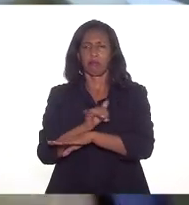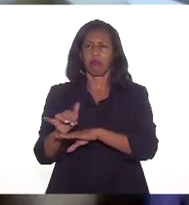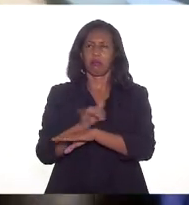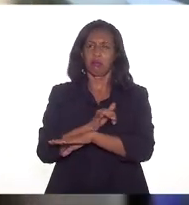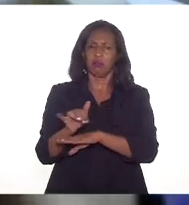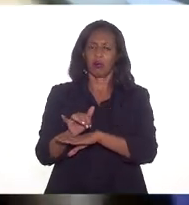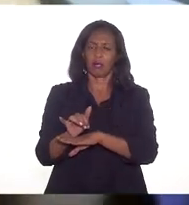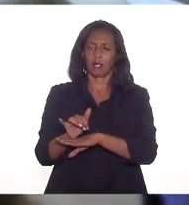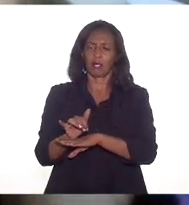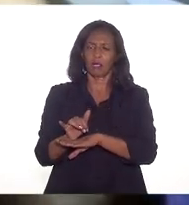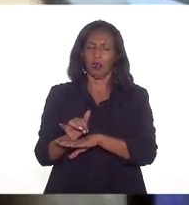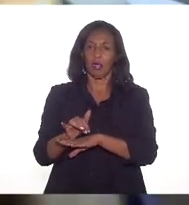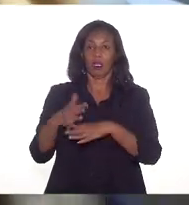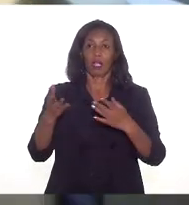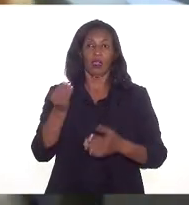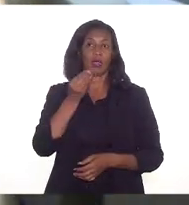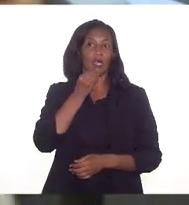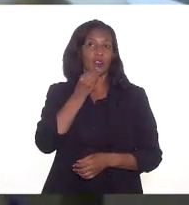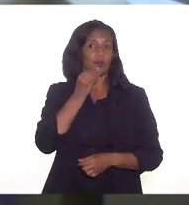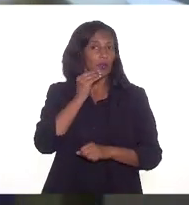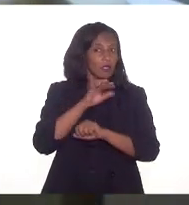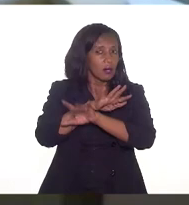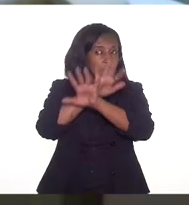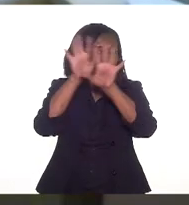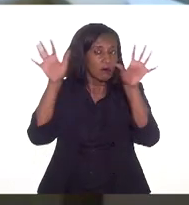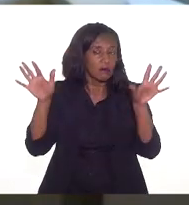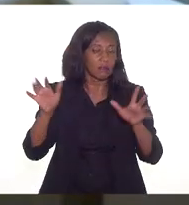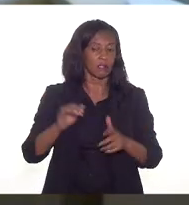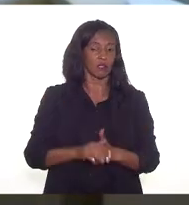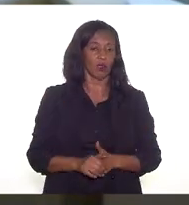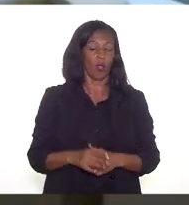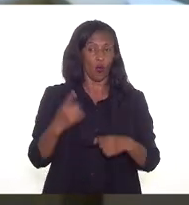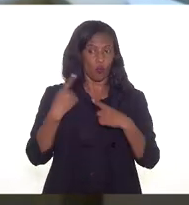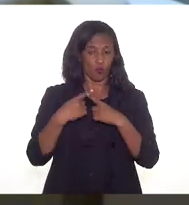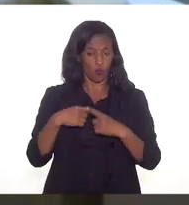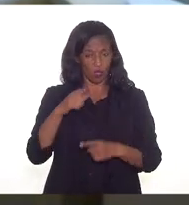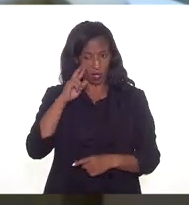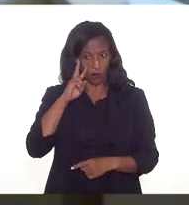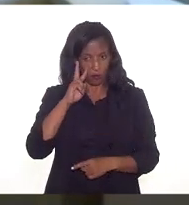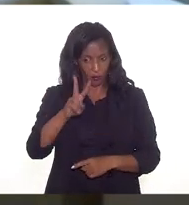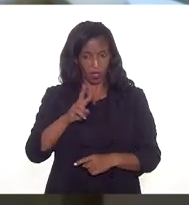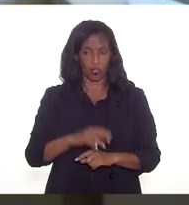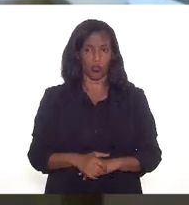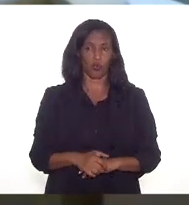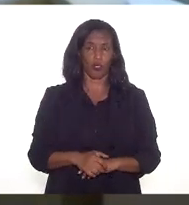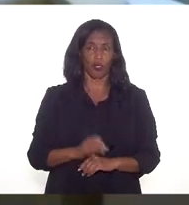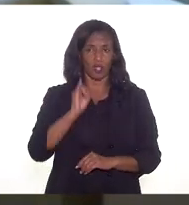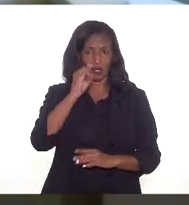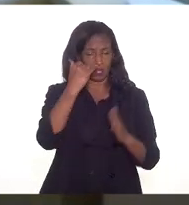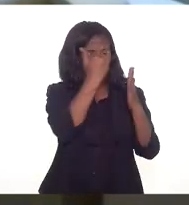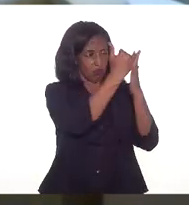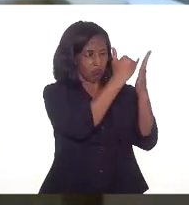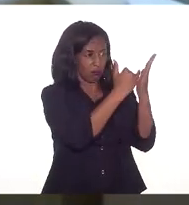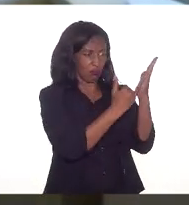da transparência. Porque eu vou ficar de olho no orçamento. Se não tiver no orçamento, eu vou botar a boca no mundo.